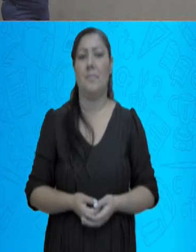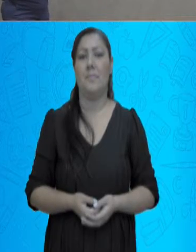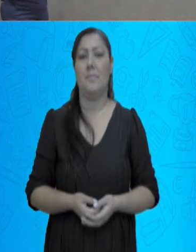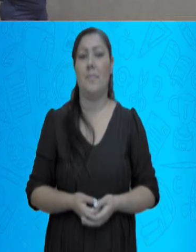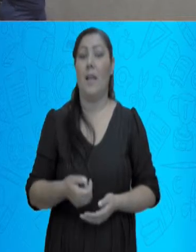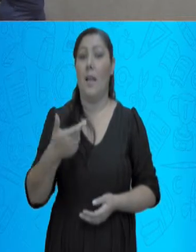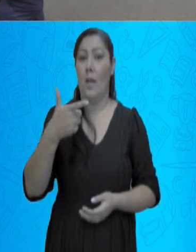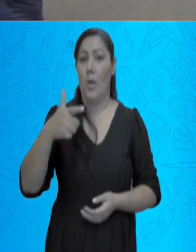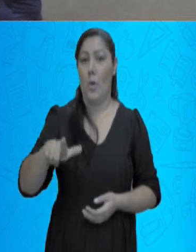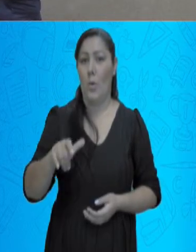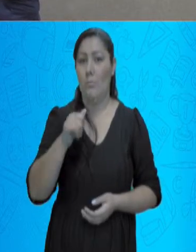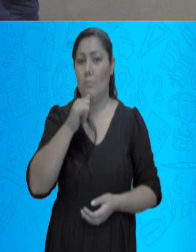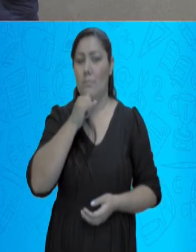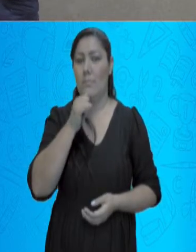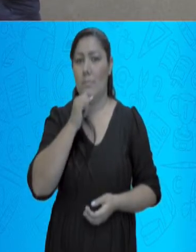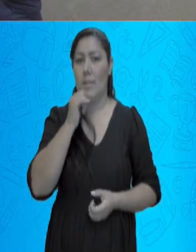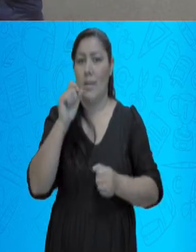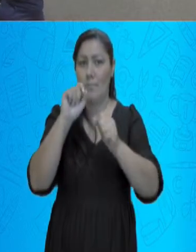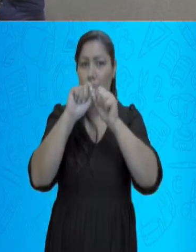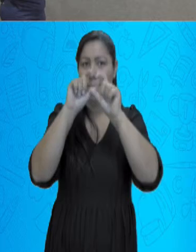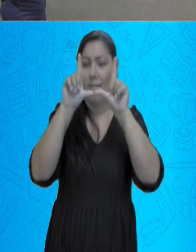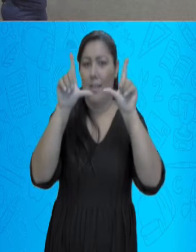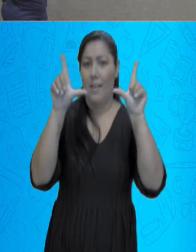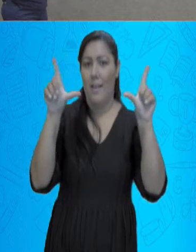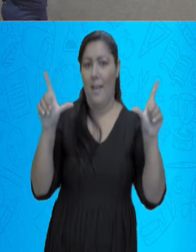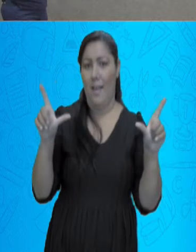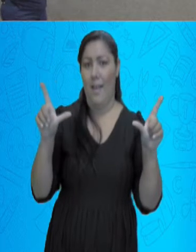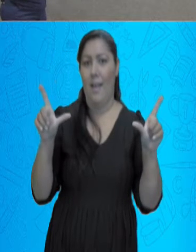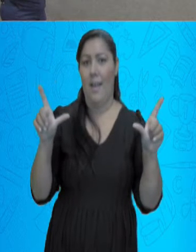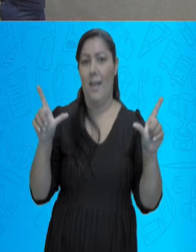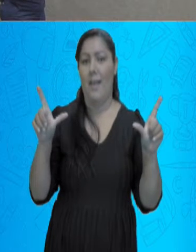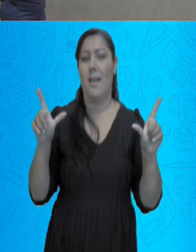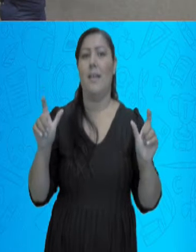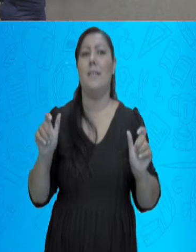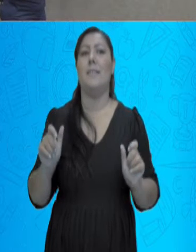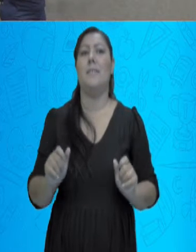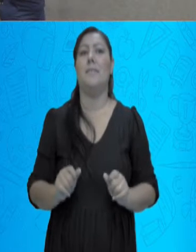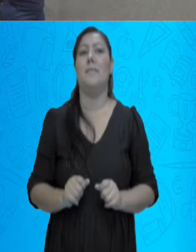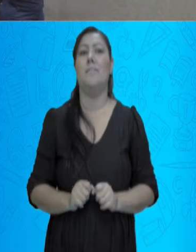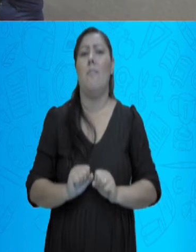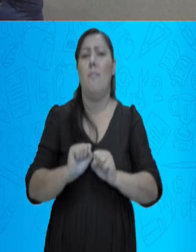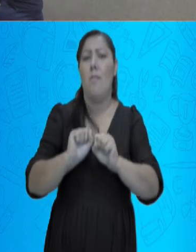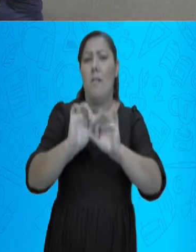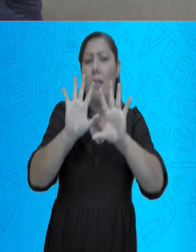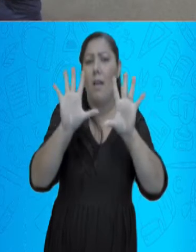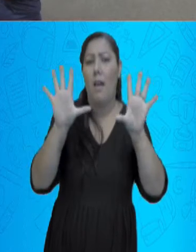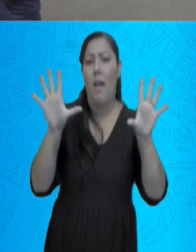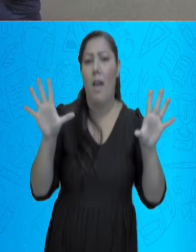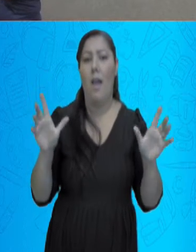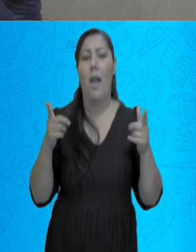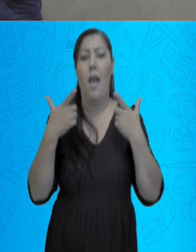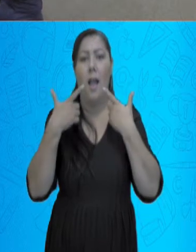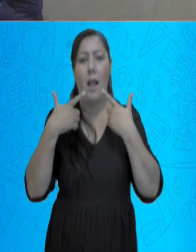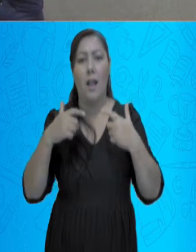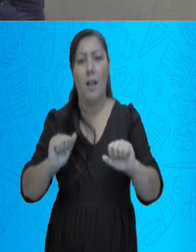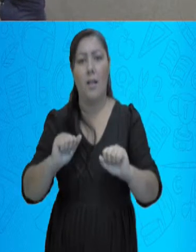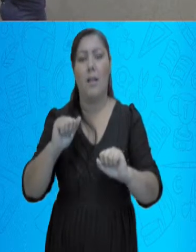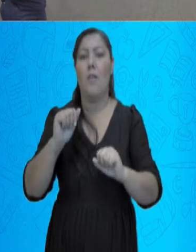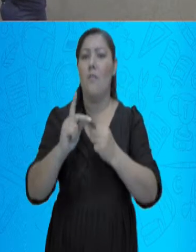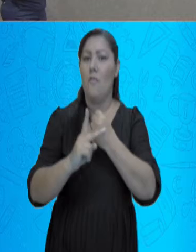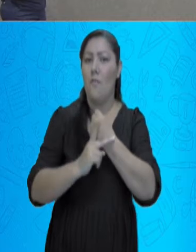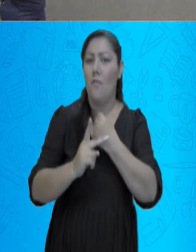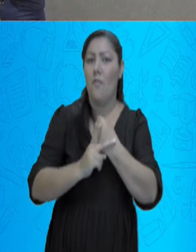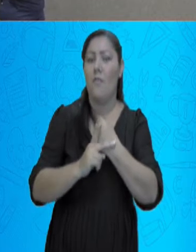Temos outro, né, que a gente pode observar muito, de maneira muito clara, a linguagem verbal e a linguagem